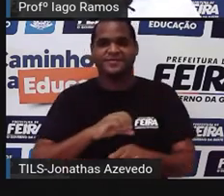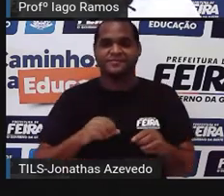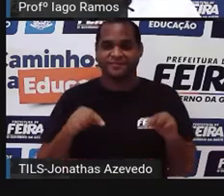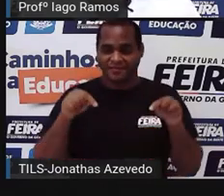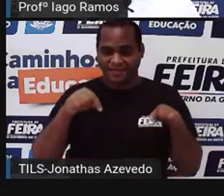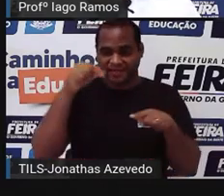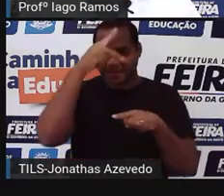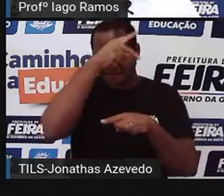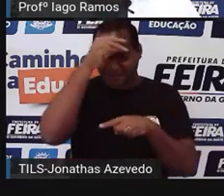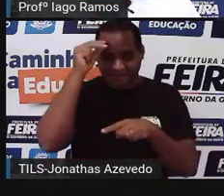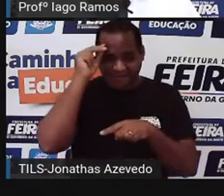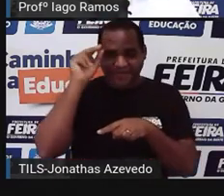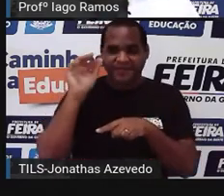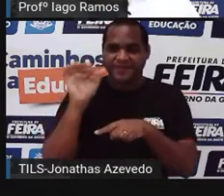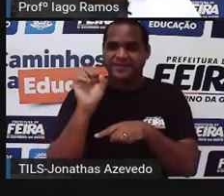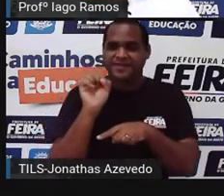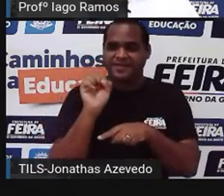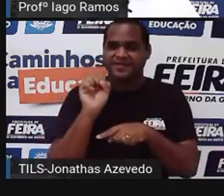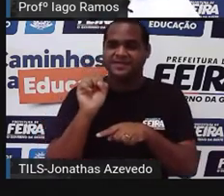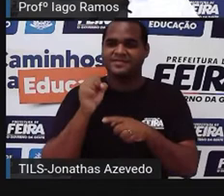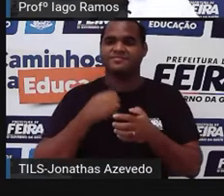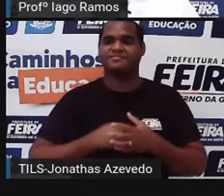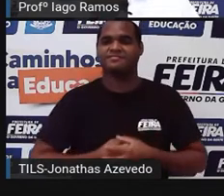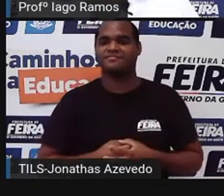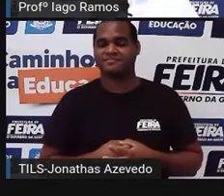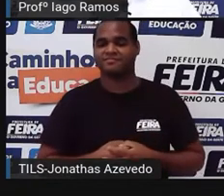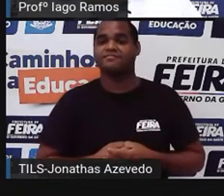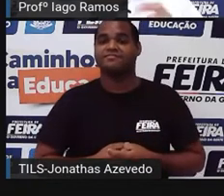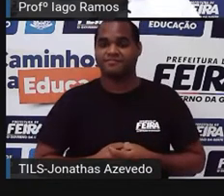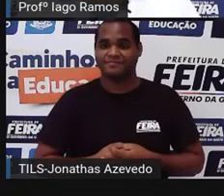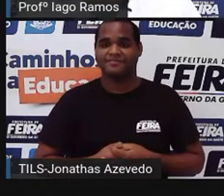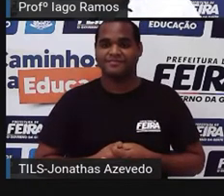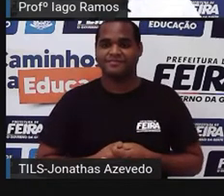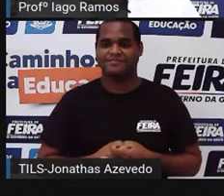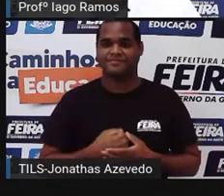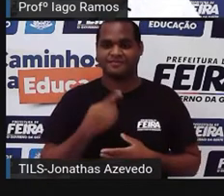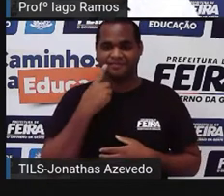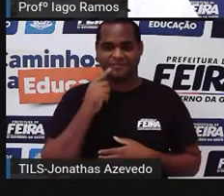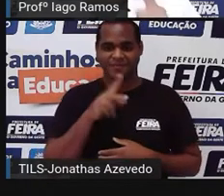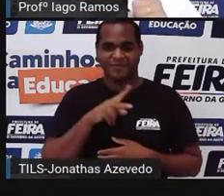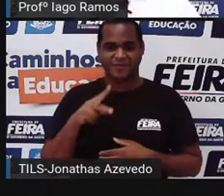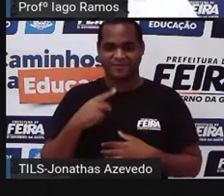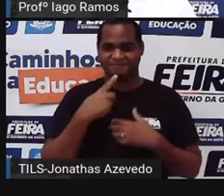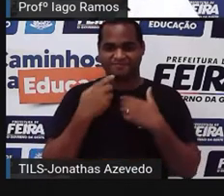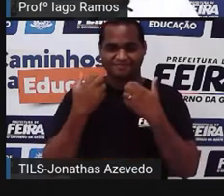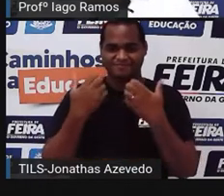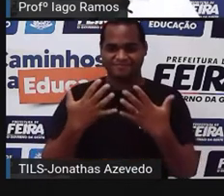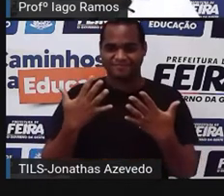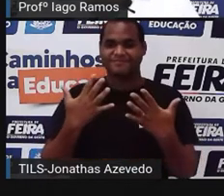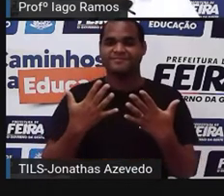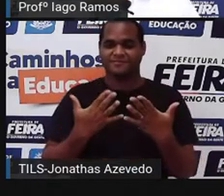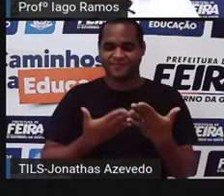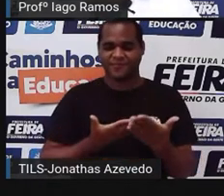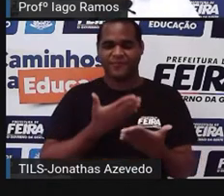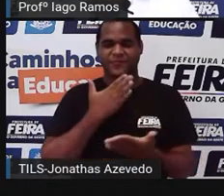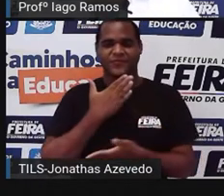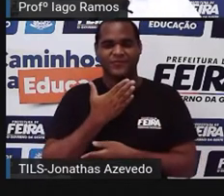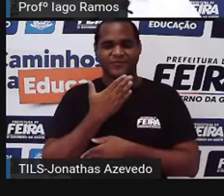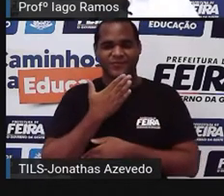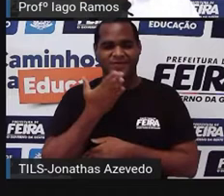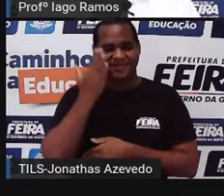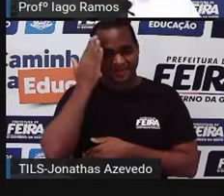ano da nossa rede Municipal de Ensino esse professor bem possível que você já